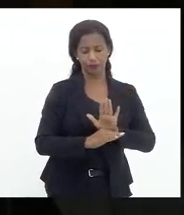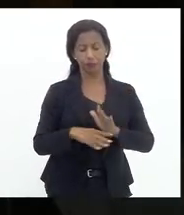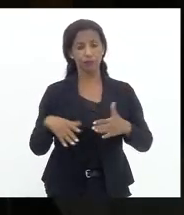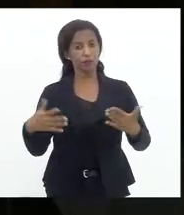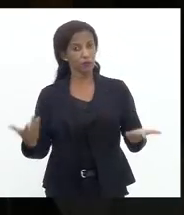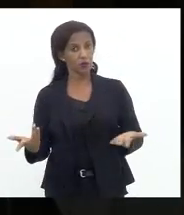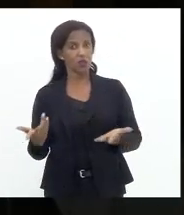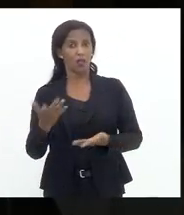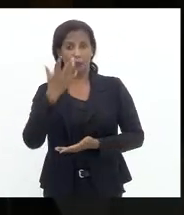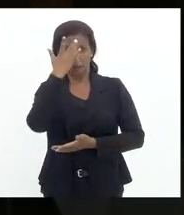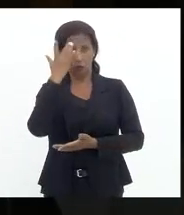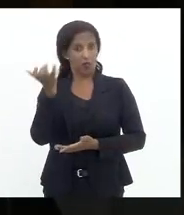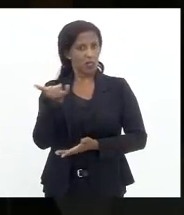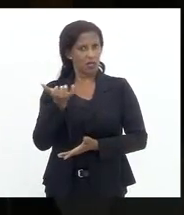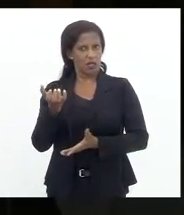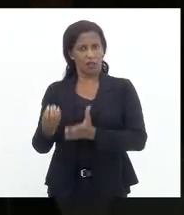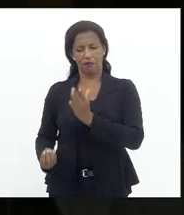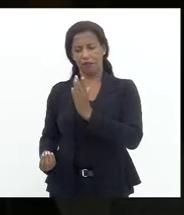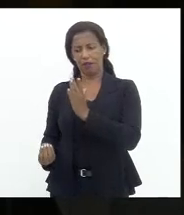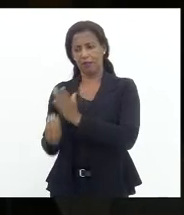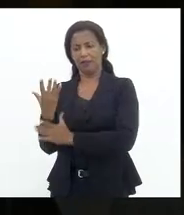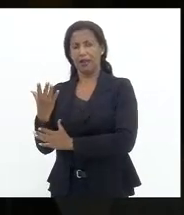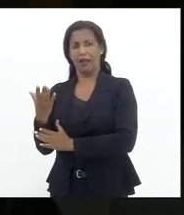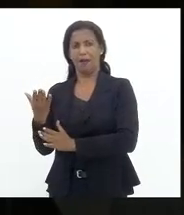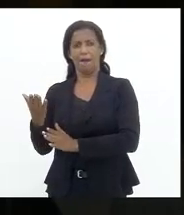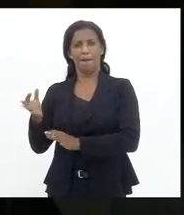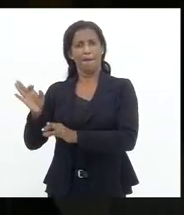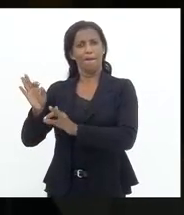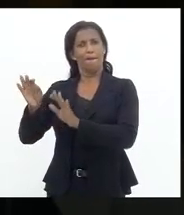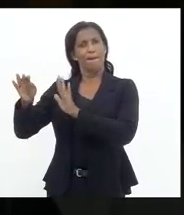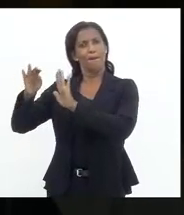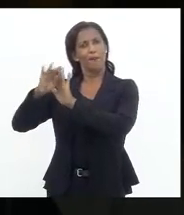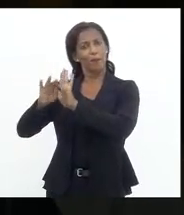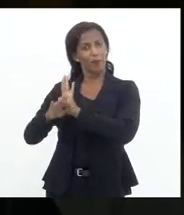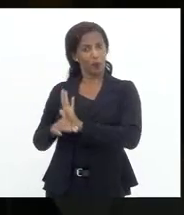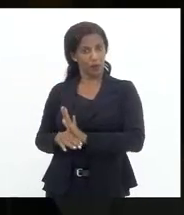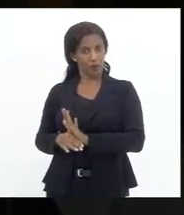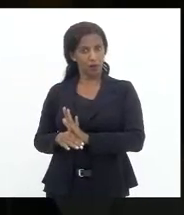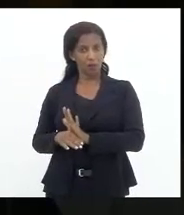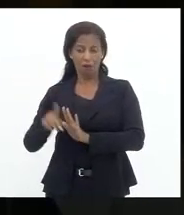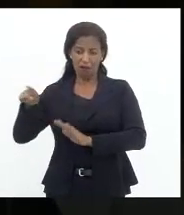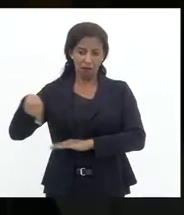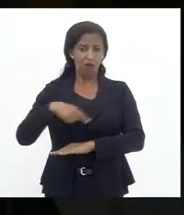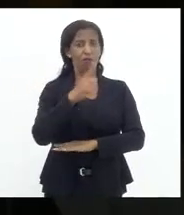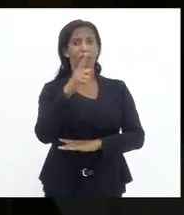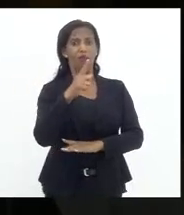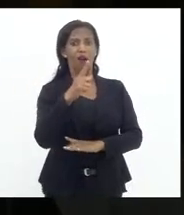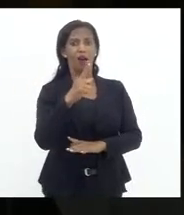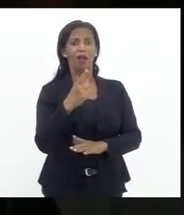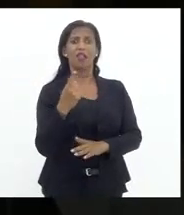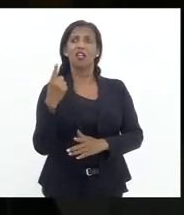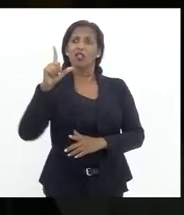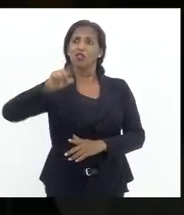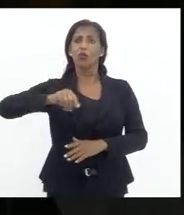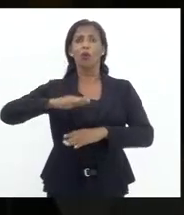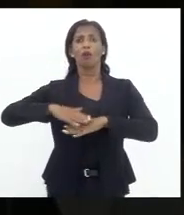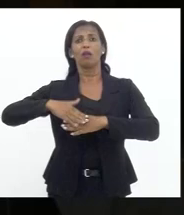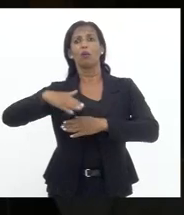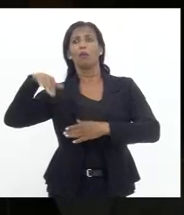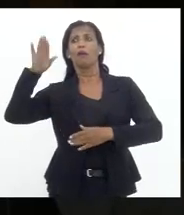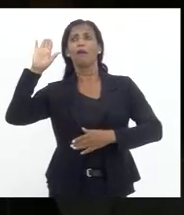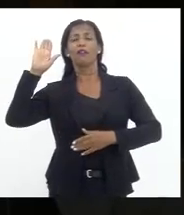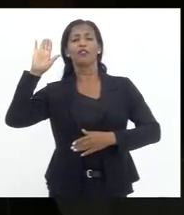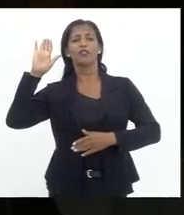que queira criar programas no âmbito do executivo, se candidate a governador do Estado, ganha a eleição de governador do Estado,